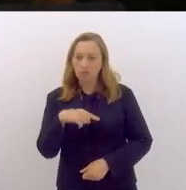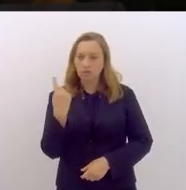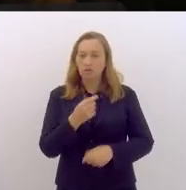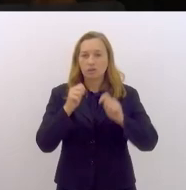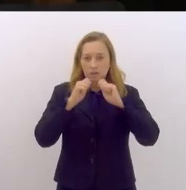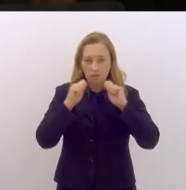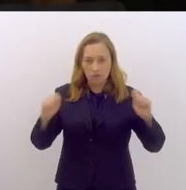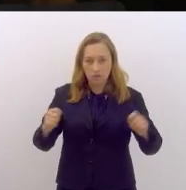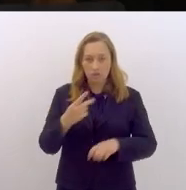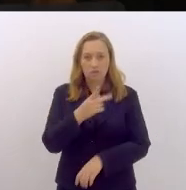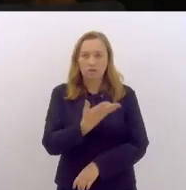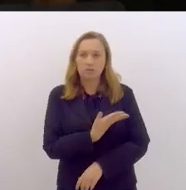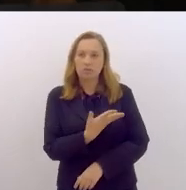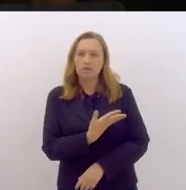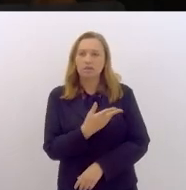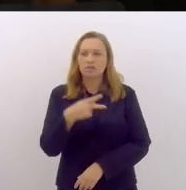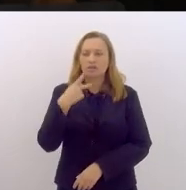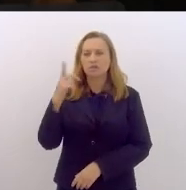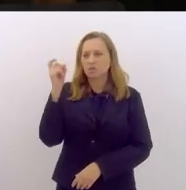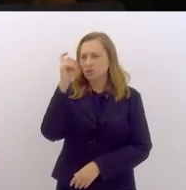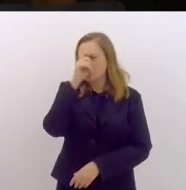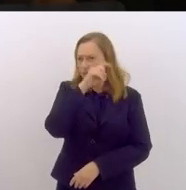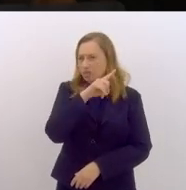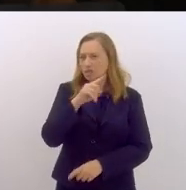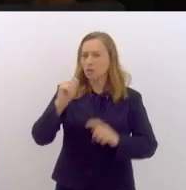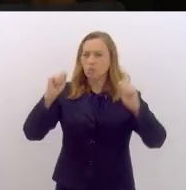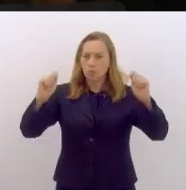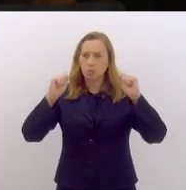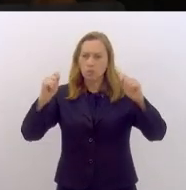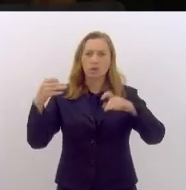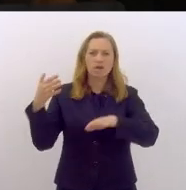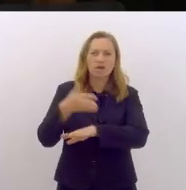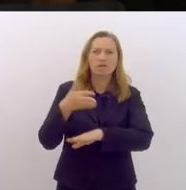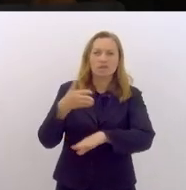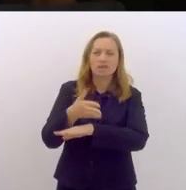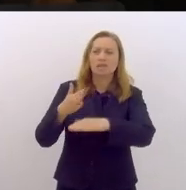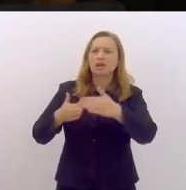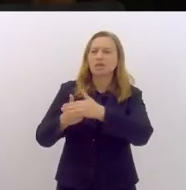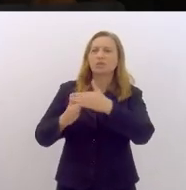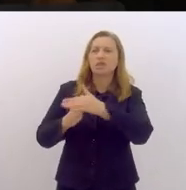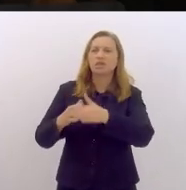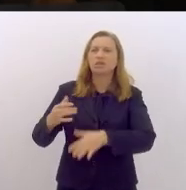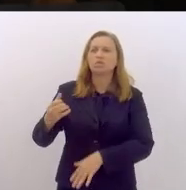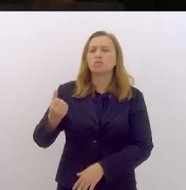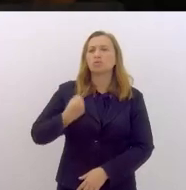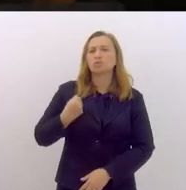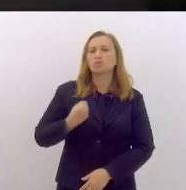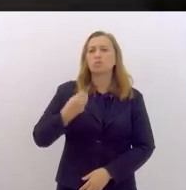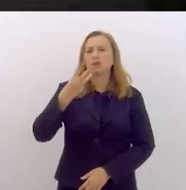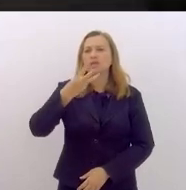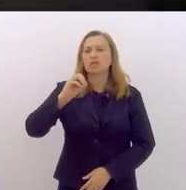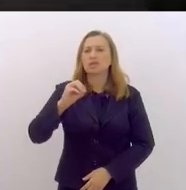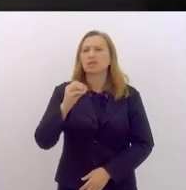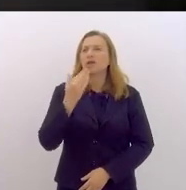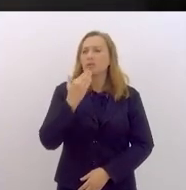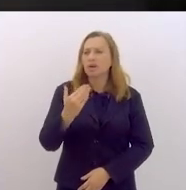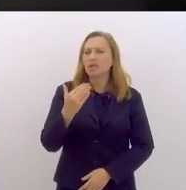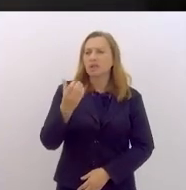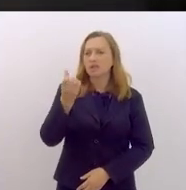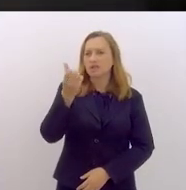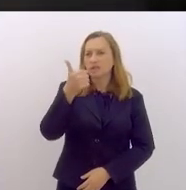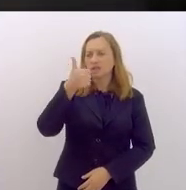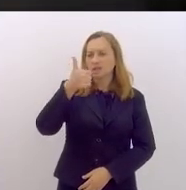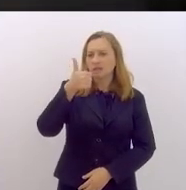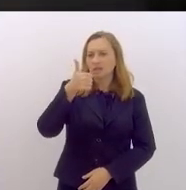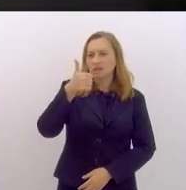amigo, disse que está tendo uma dificuldade das torcidas entrarem, estão limitando o número a 30. Ah, já pedi para deixarem até 150